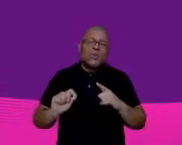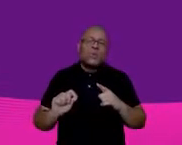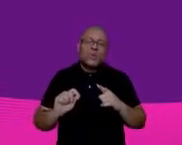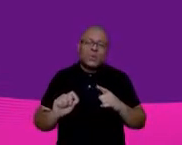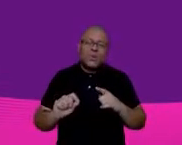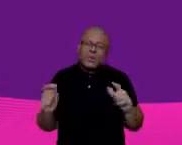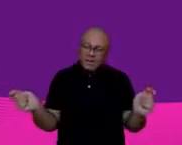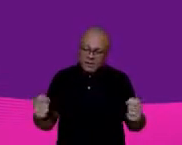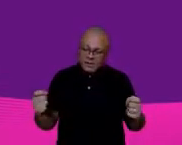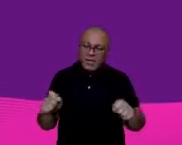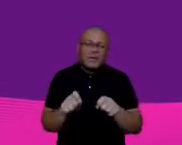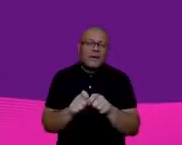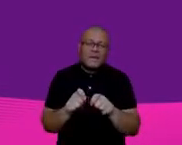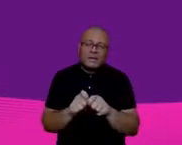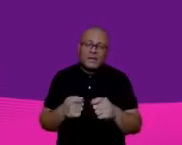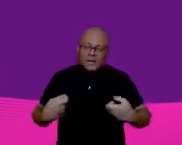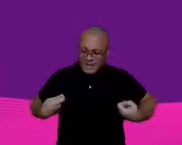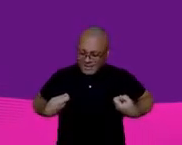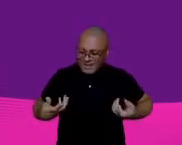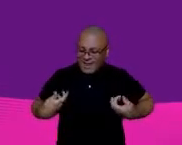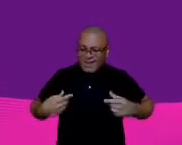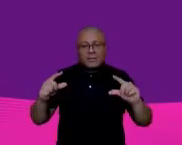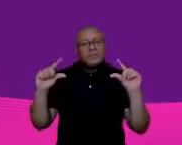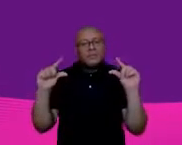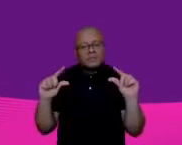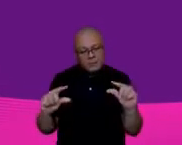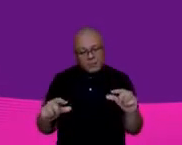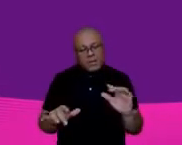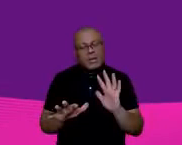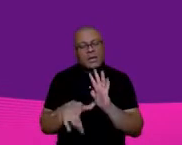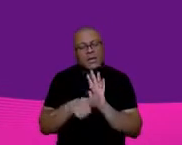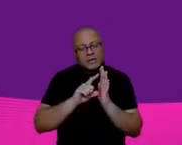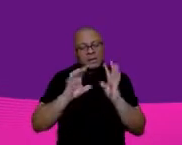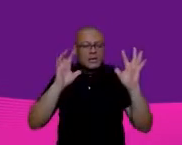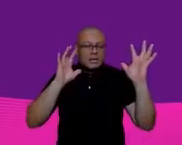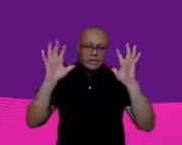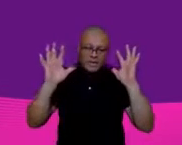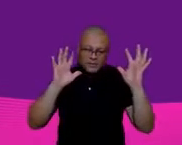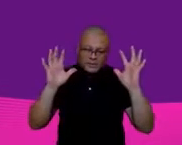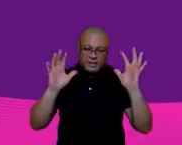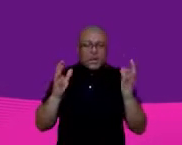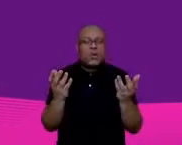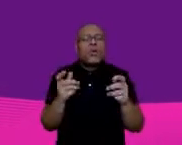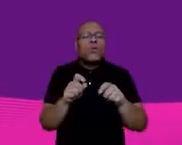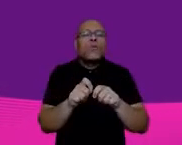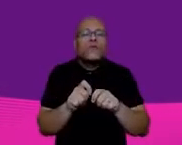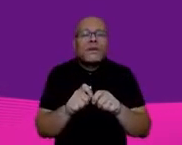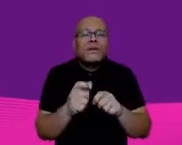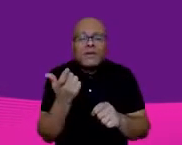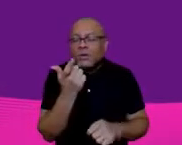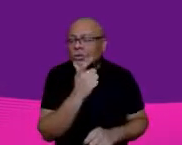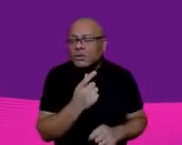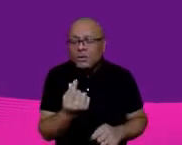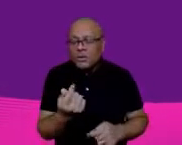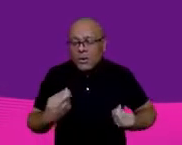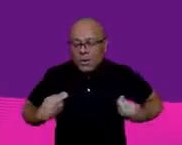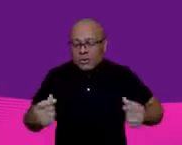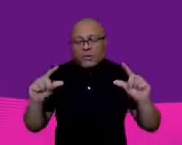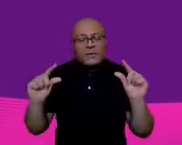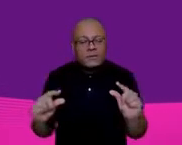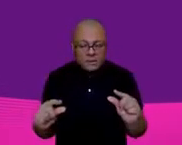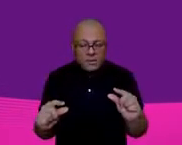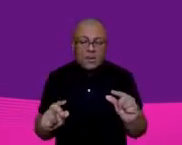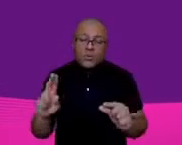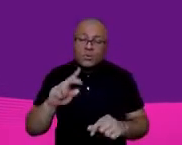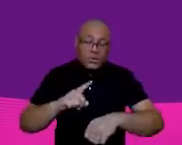de custos, ela está sendo considerada, sem dúvida. E como que a gente vai atingir uma redução de custo? Através de uma duração maior de